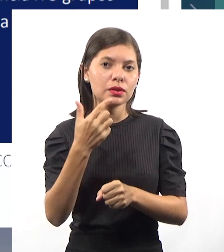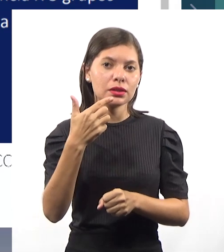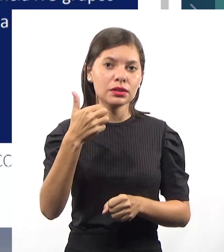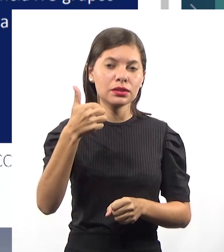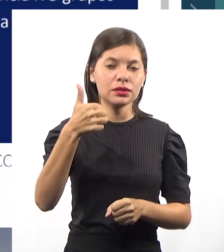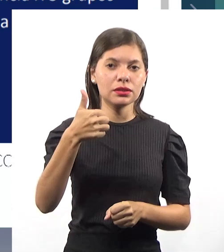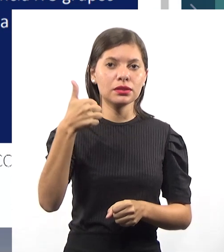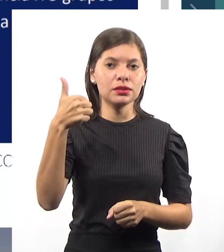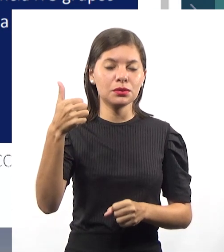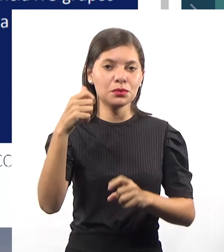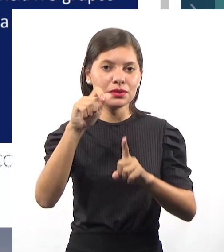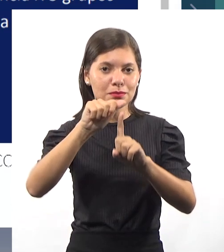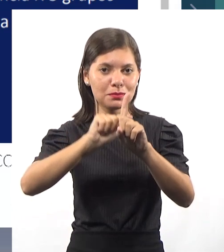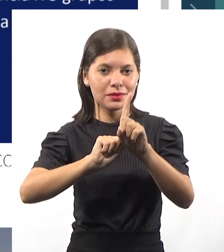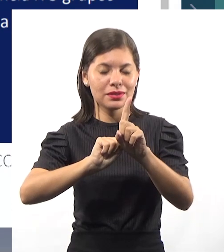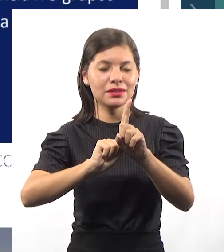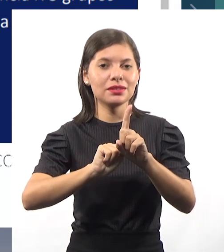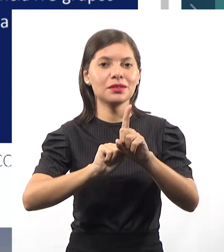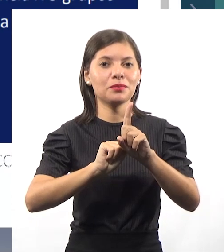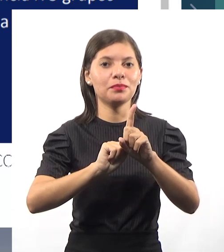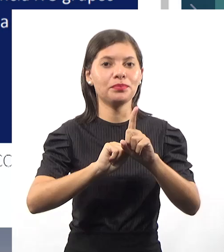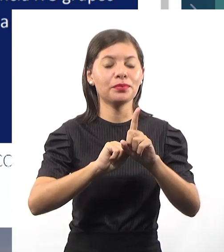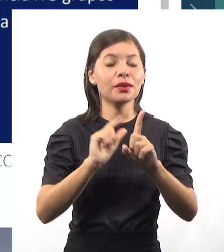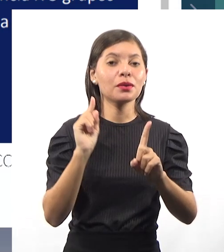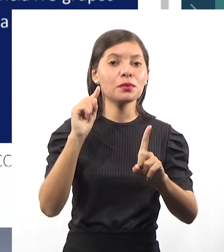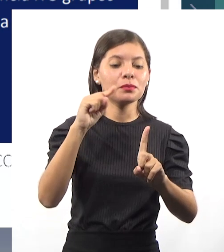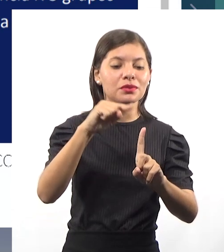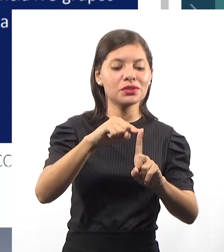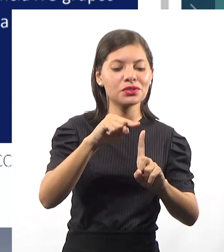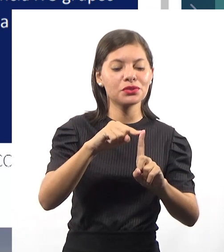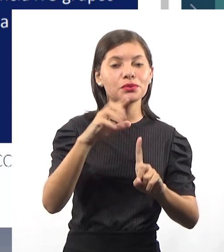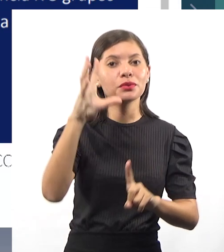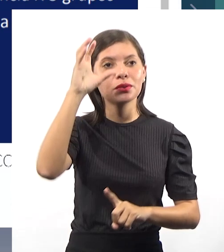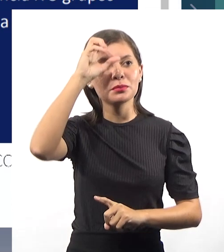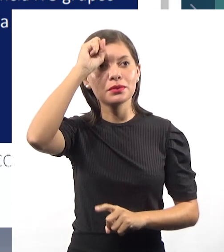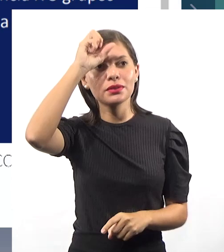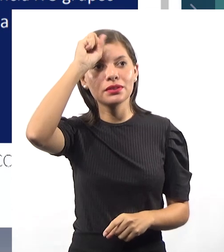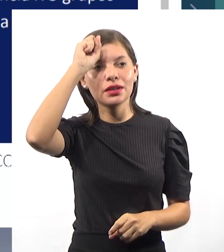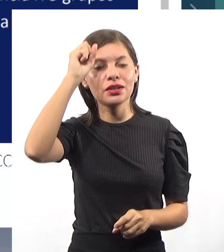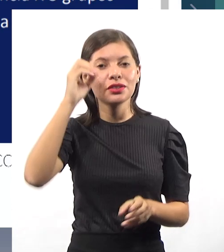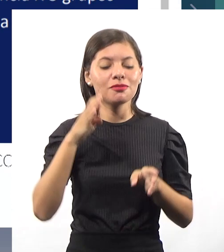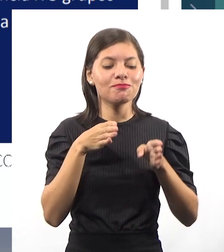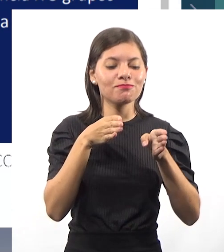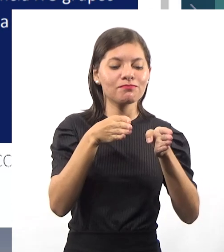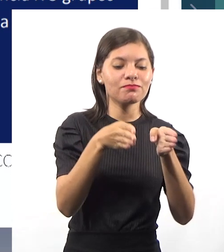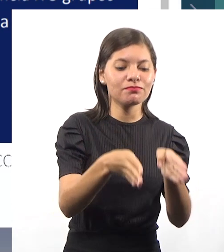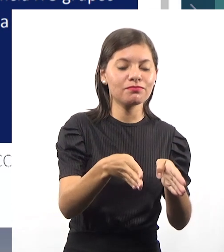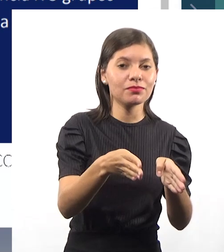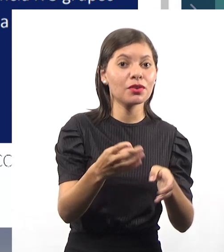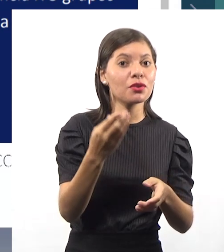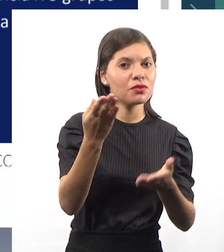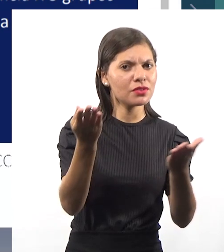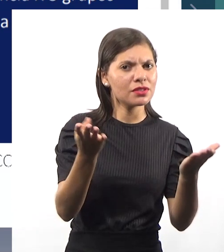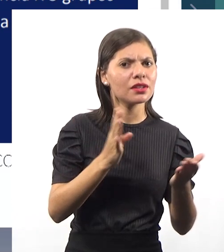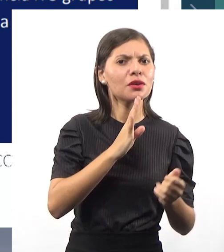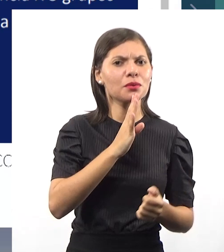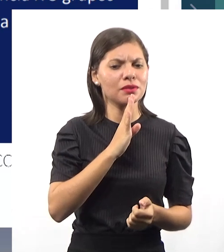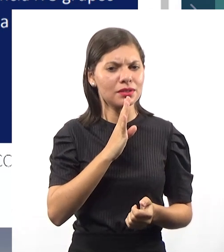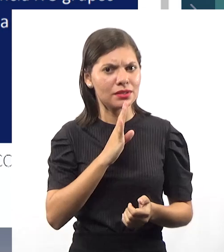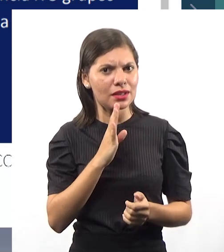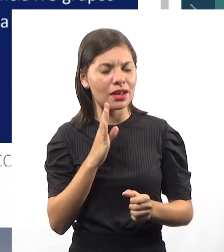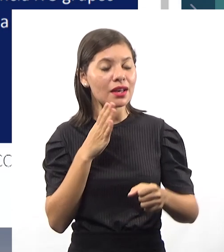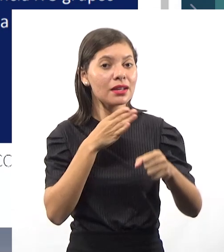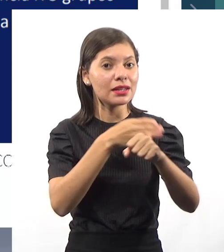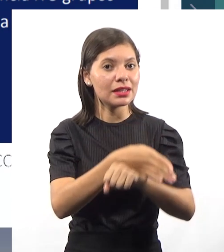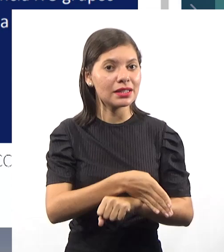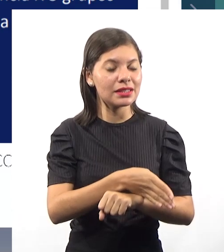meses. Então, para essas etapas, a BNCC vai ter objetivos de aprendizagem específicos. Se você quiser